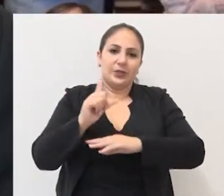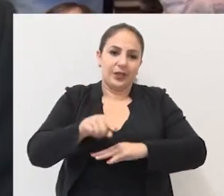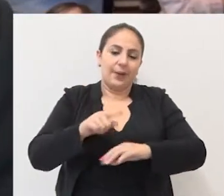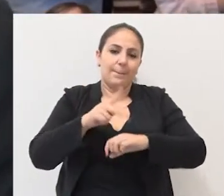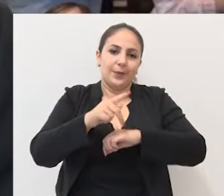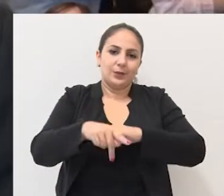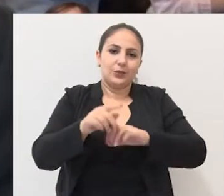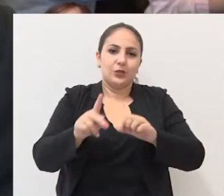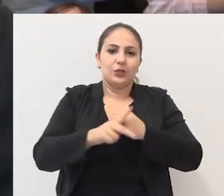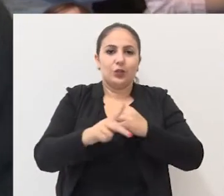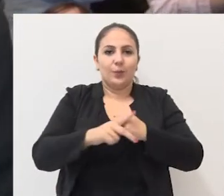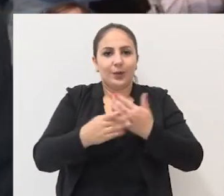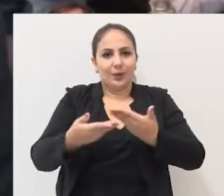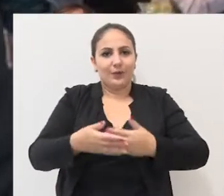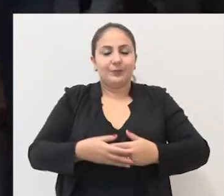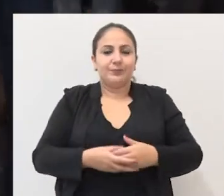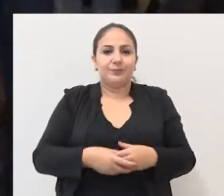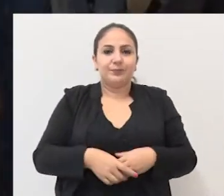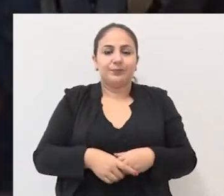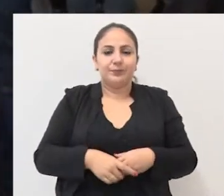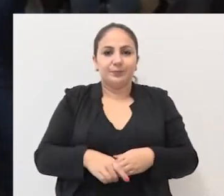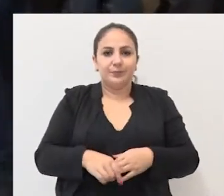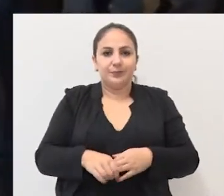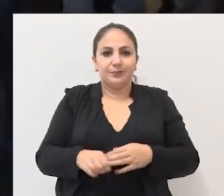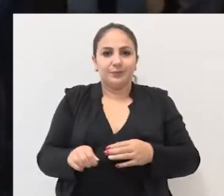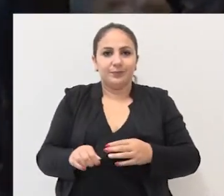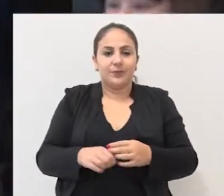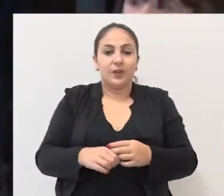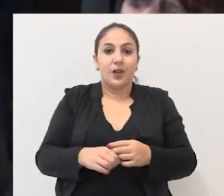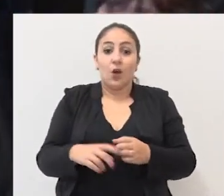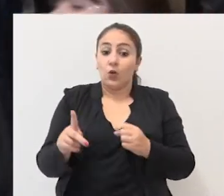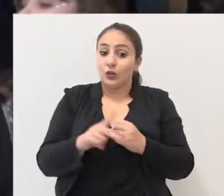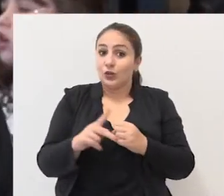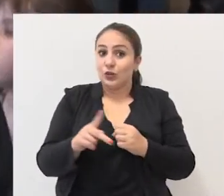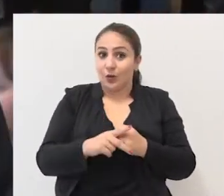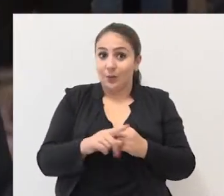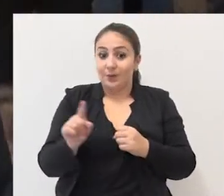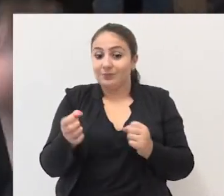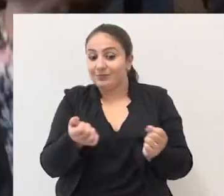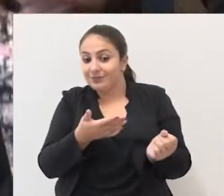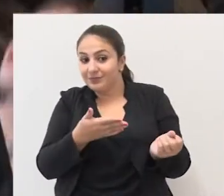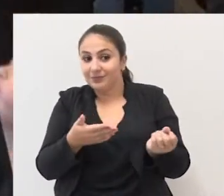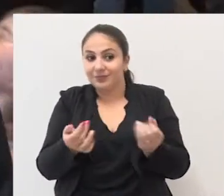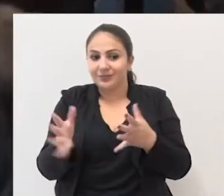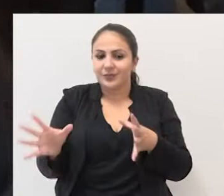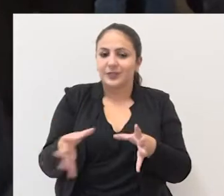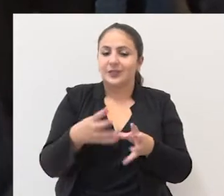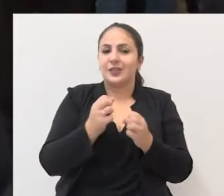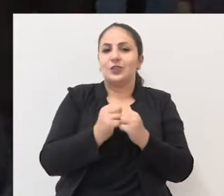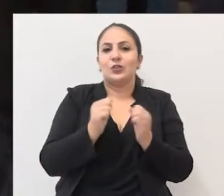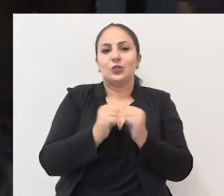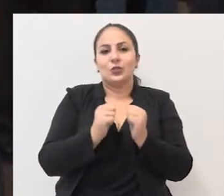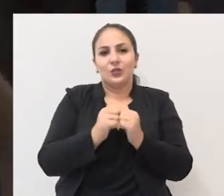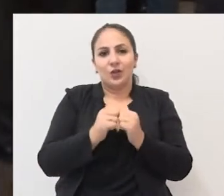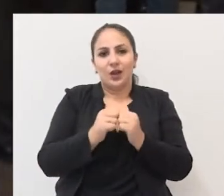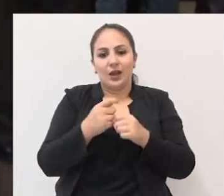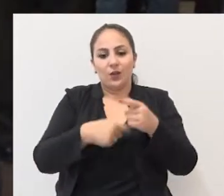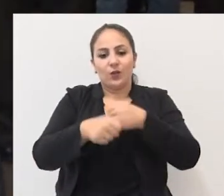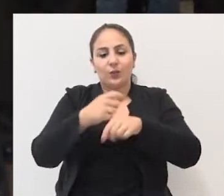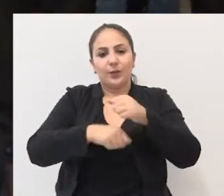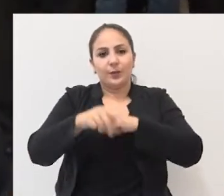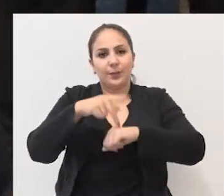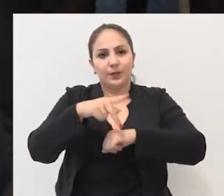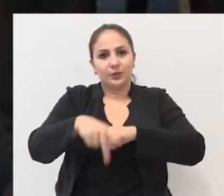o Passo Fundo Shopping a partir de agora. O shopping é uma novidade que agrega muito a economia de Passo